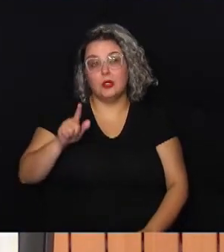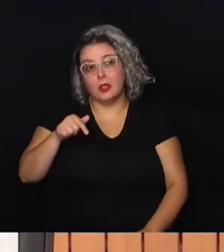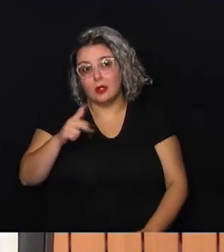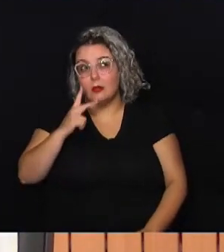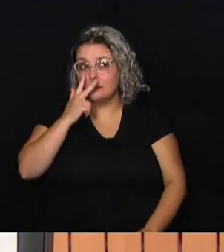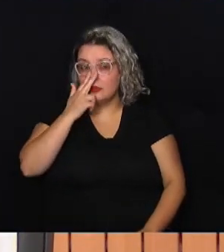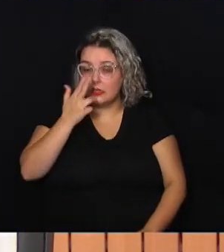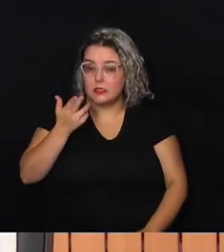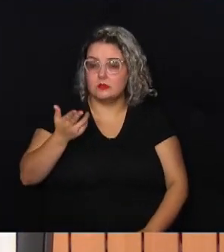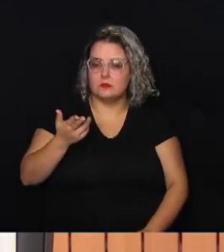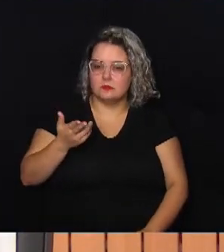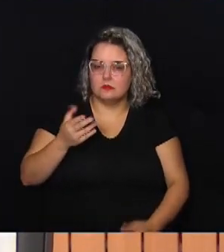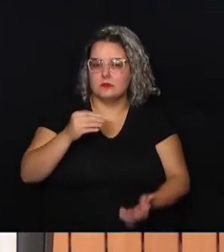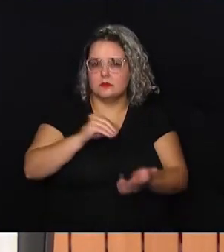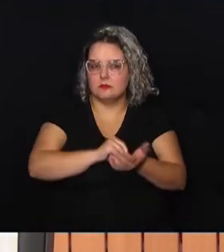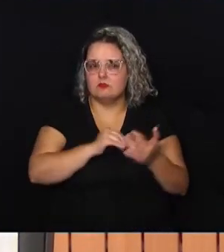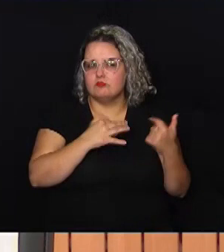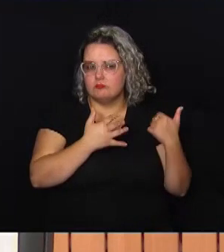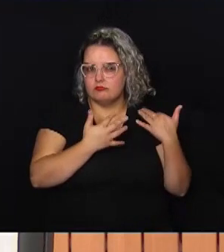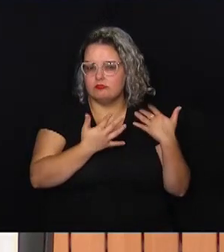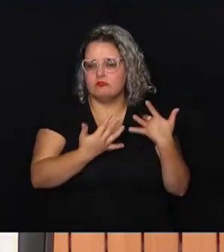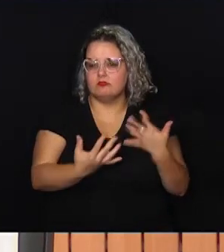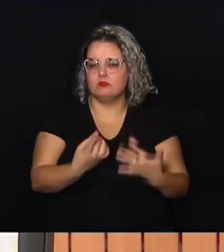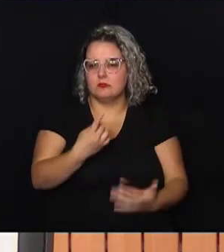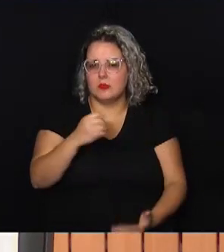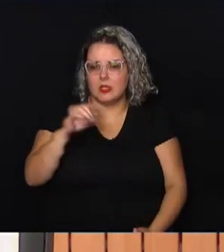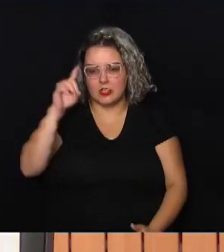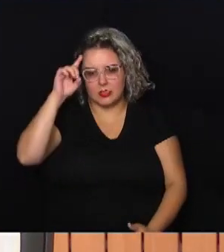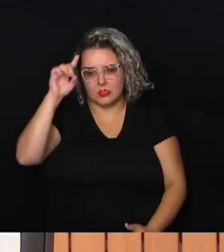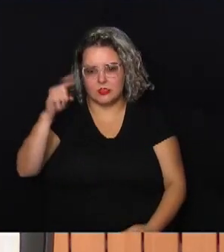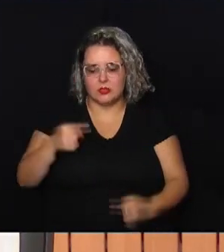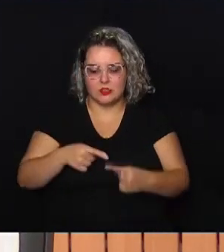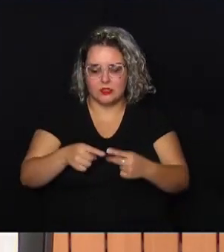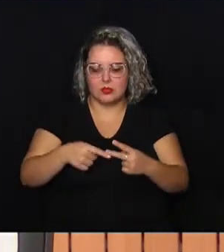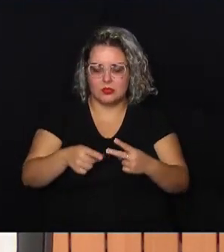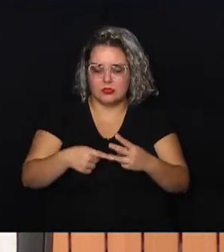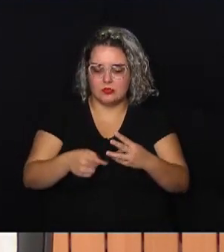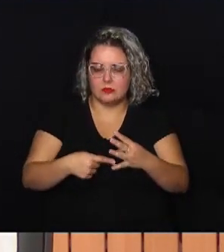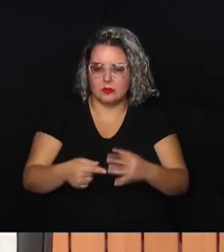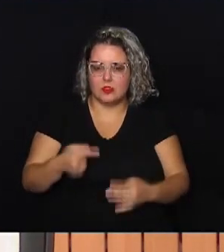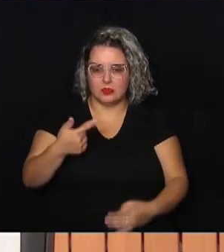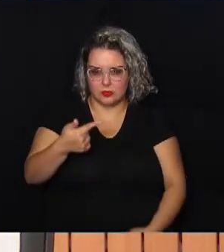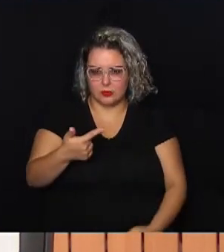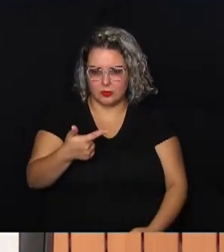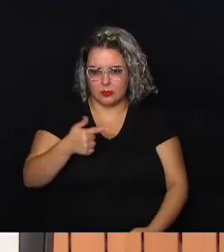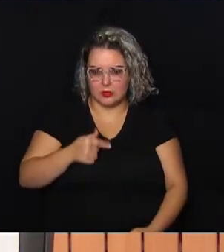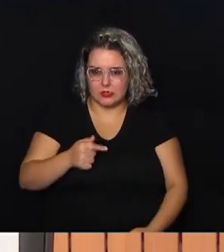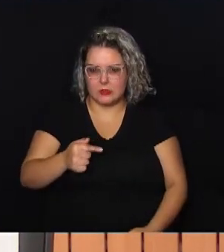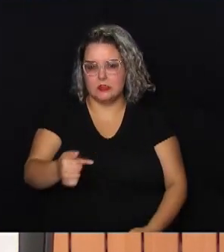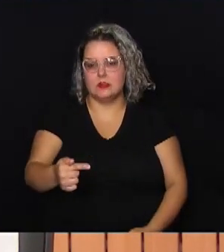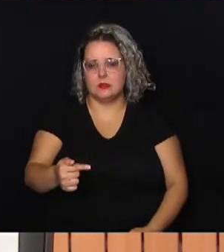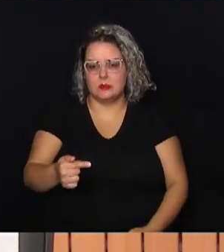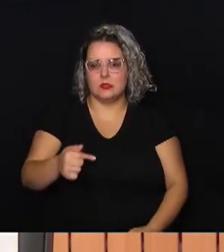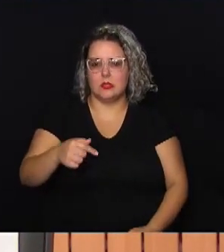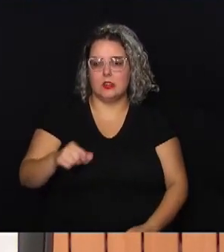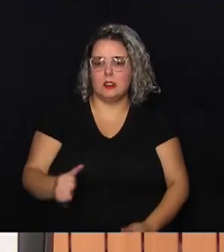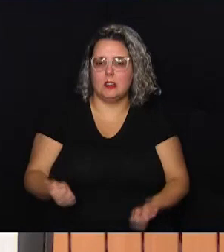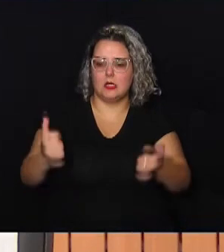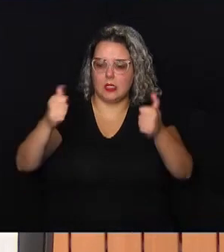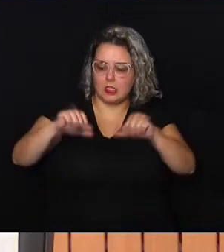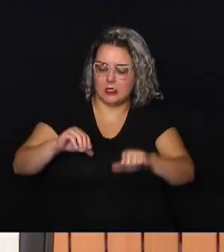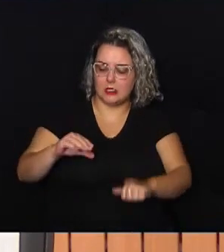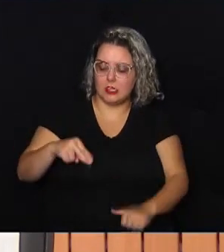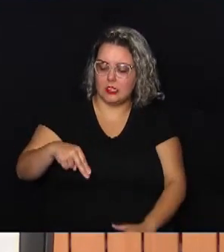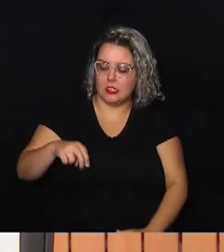nessas últimas 10 dias, 2 semanas, quando apareceu a crise da neonatologia